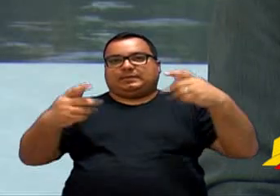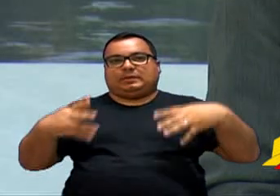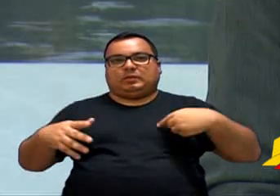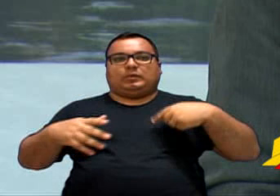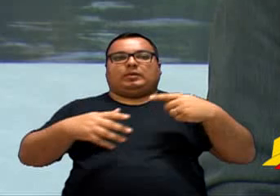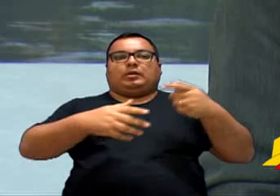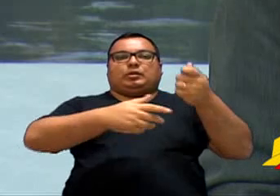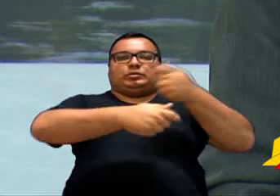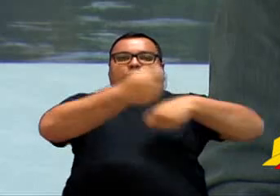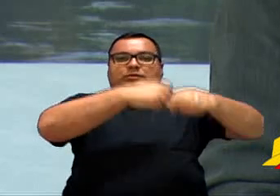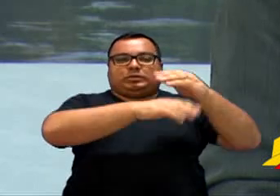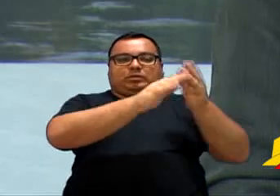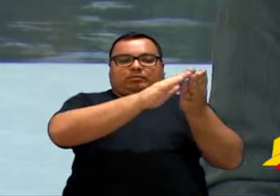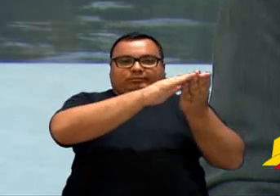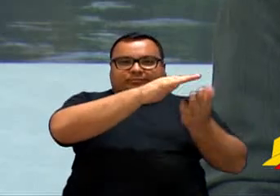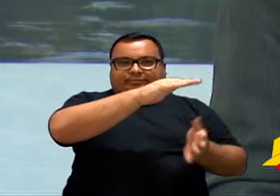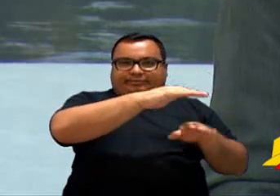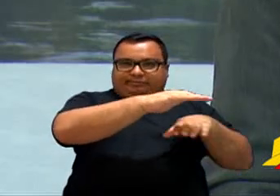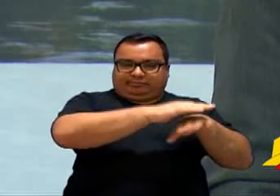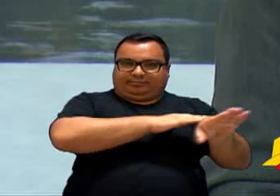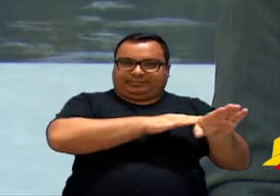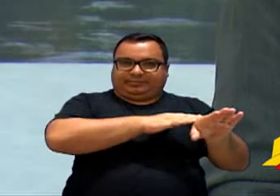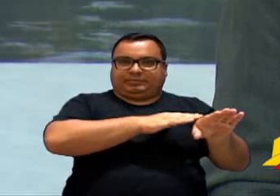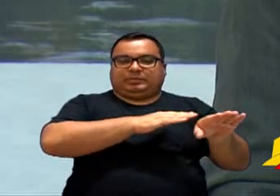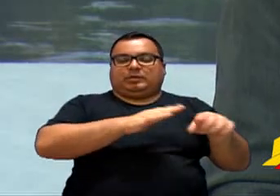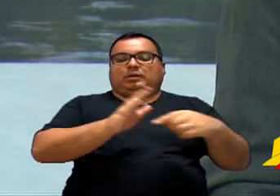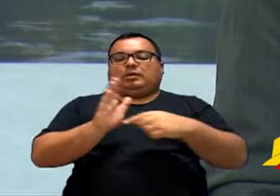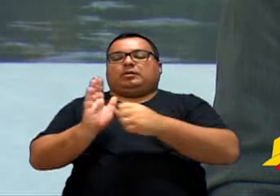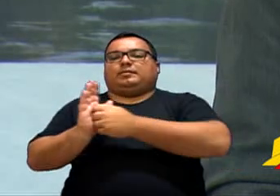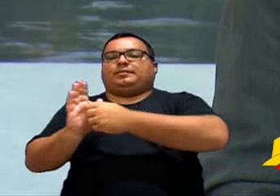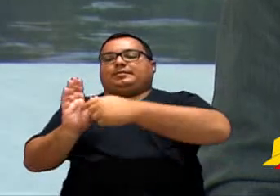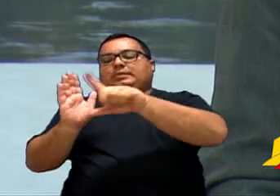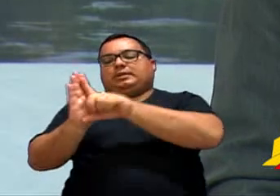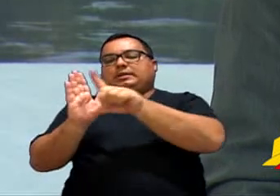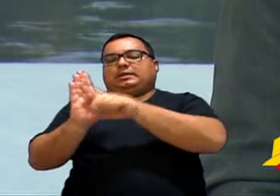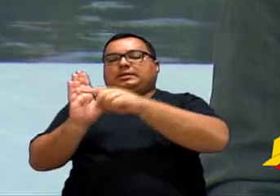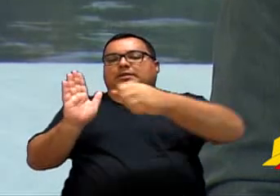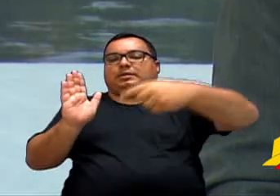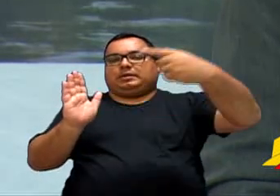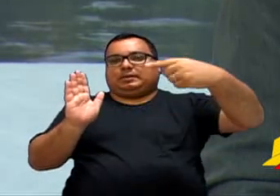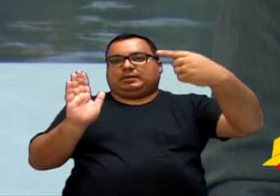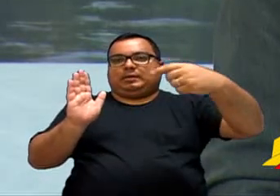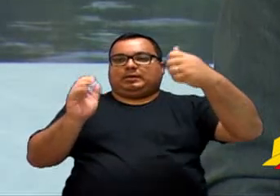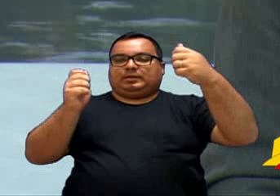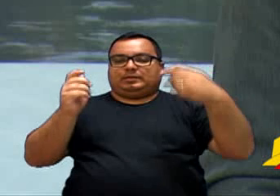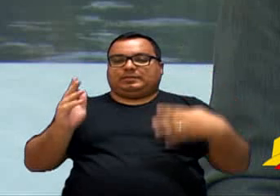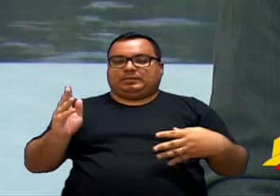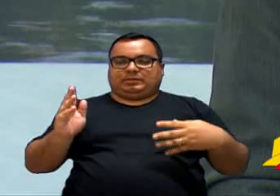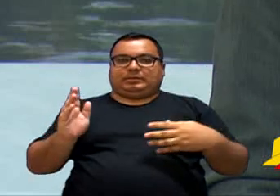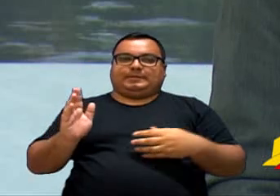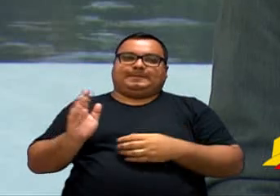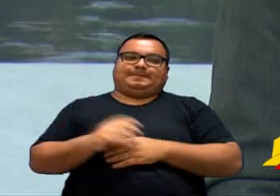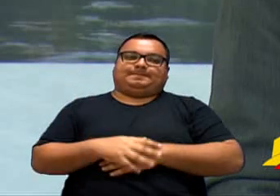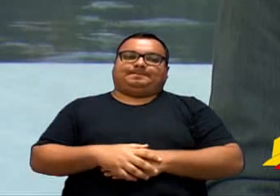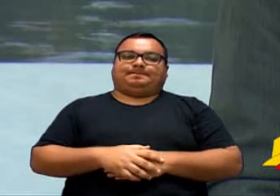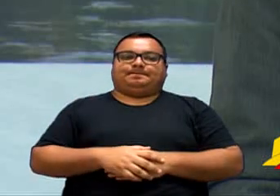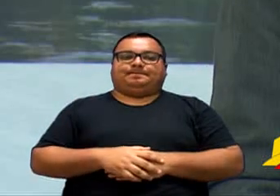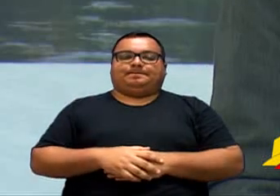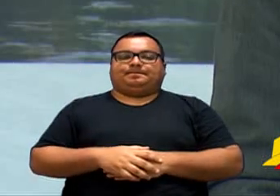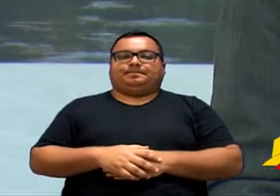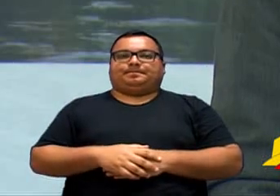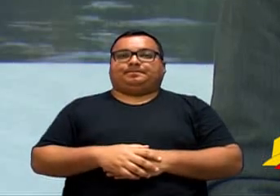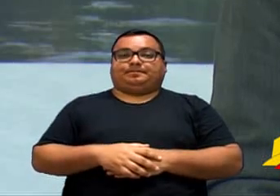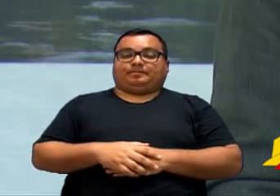das outras providências. Em seu artigo 1º, senhor presidente, esta lei, ela